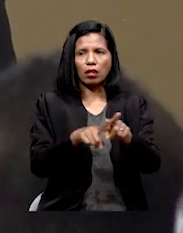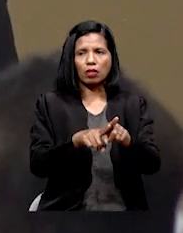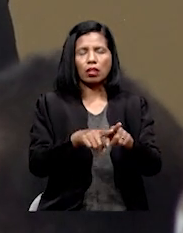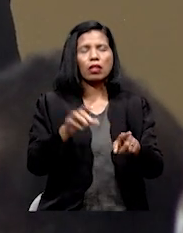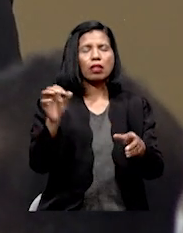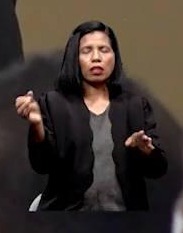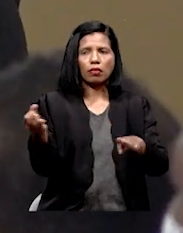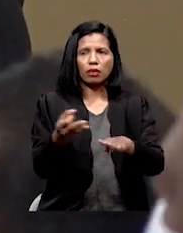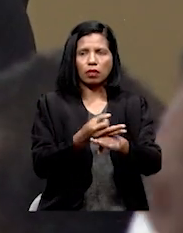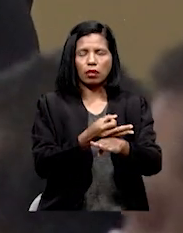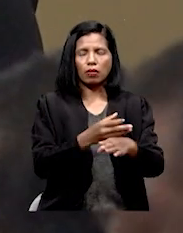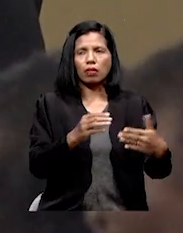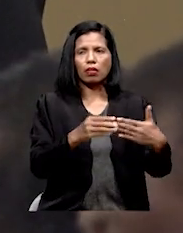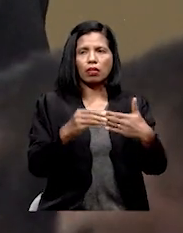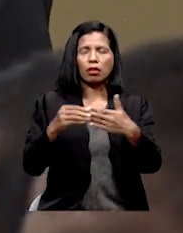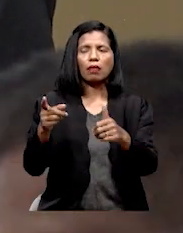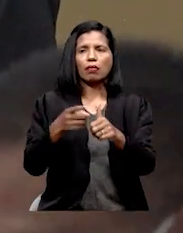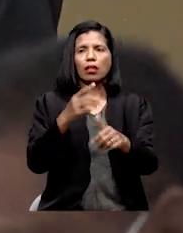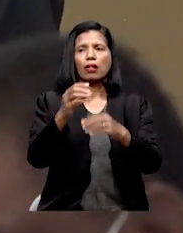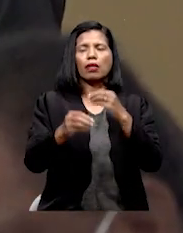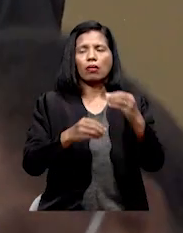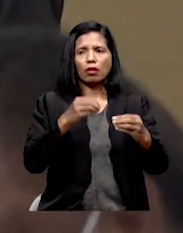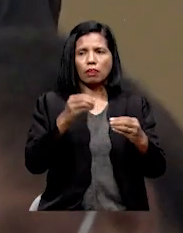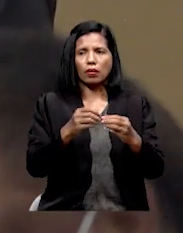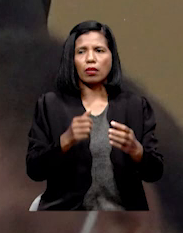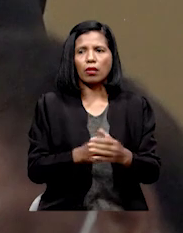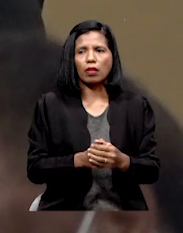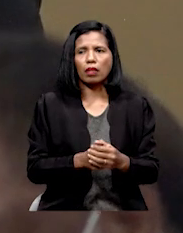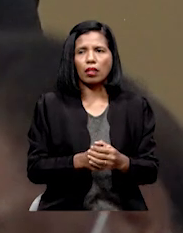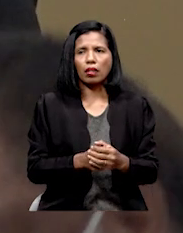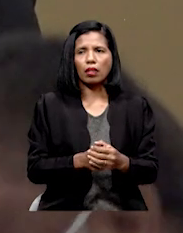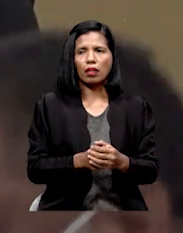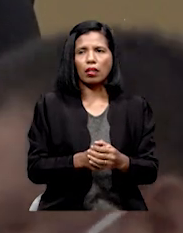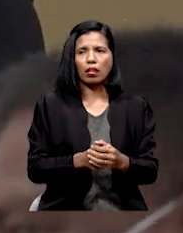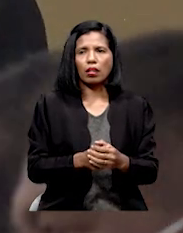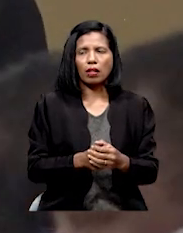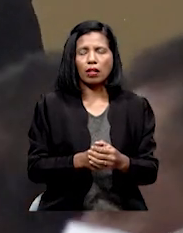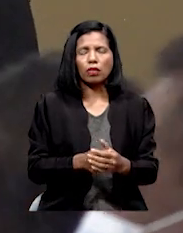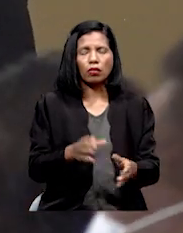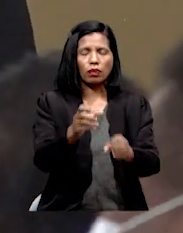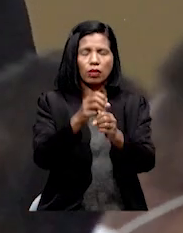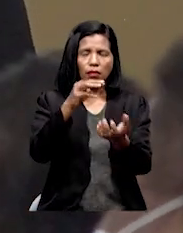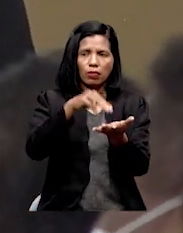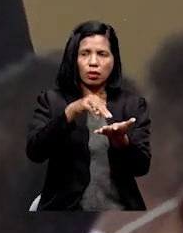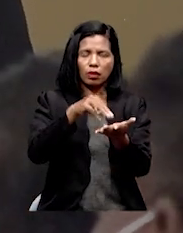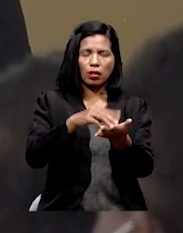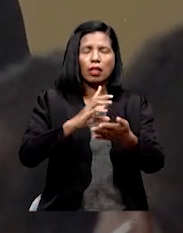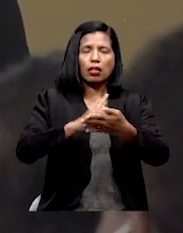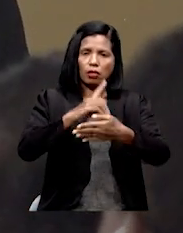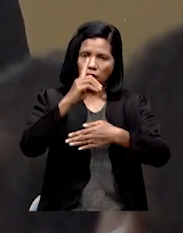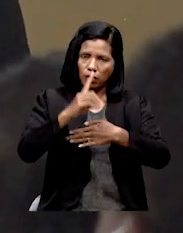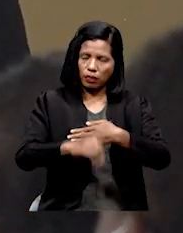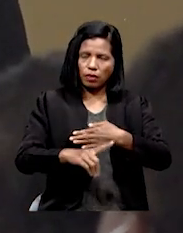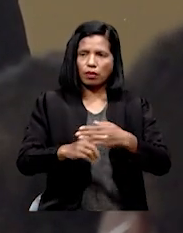documentos estratégicos da Rolo Conabá, indole uma matéria na BEMA desenvolve